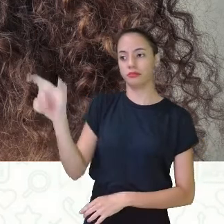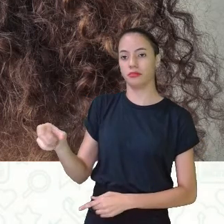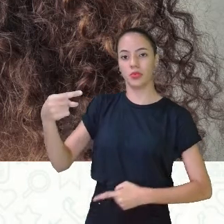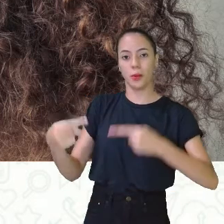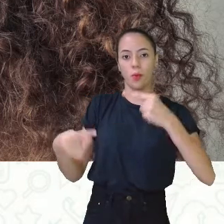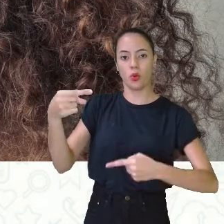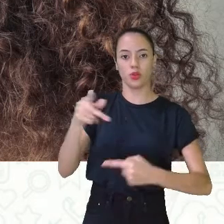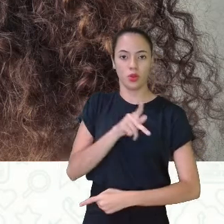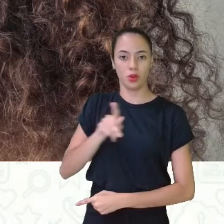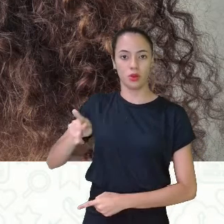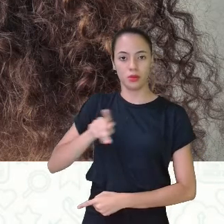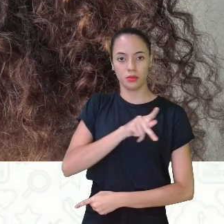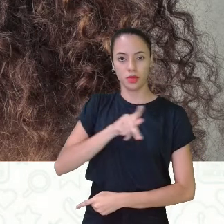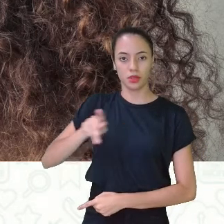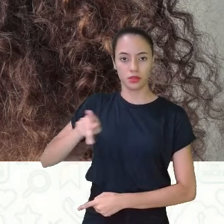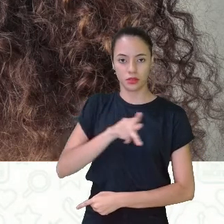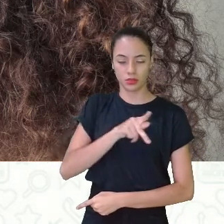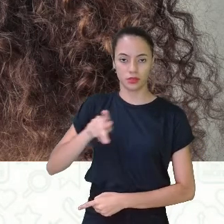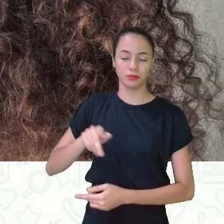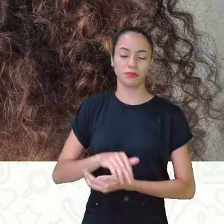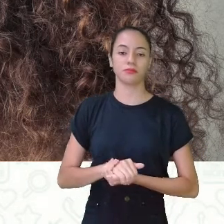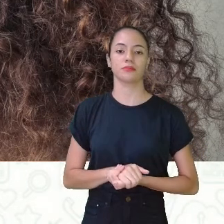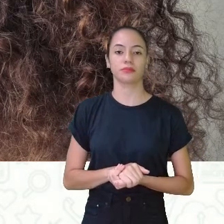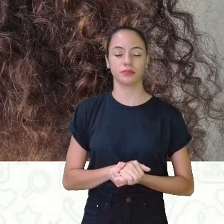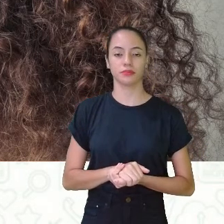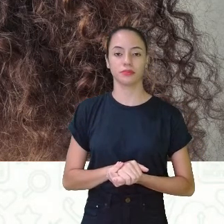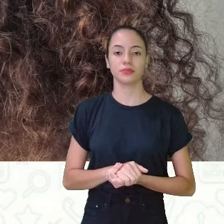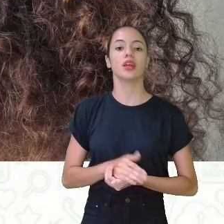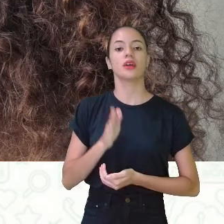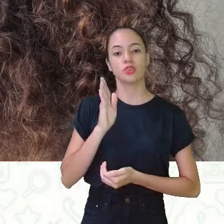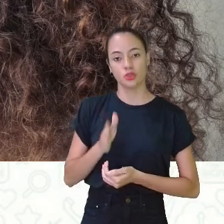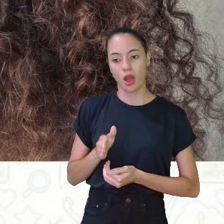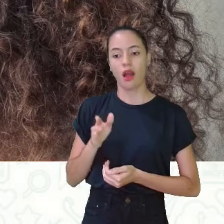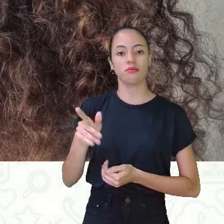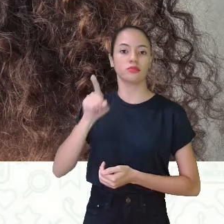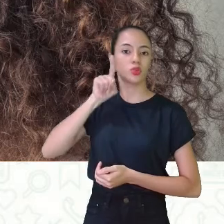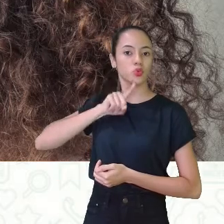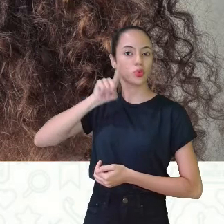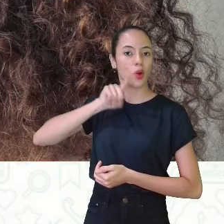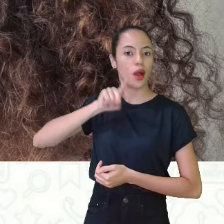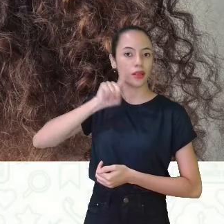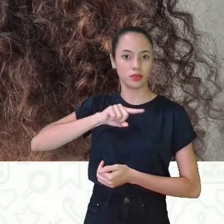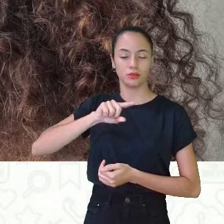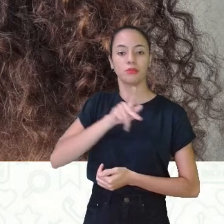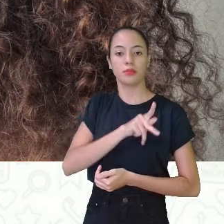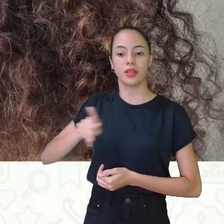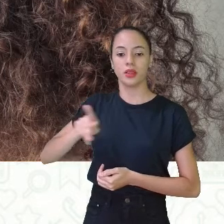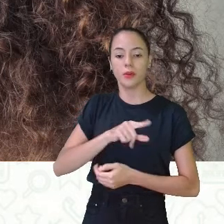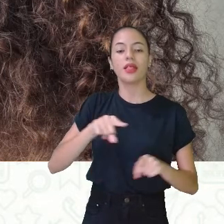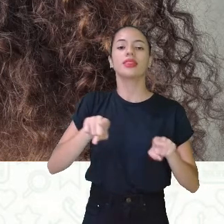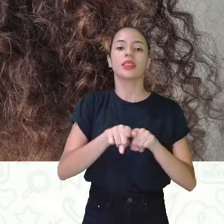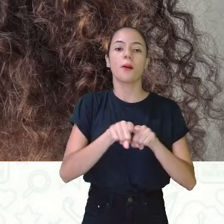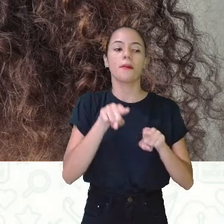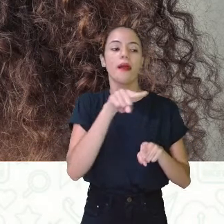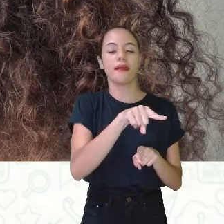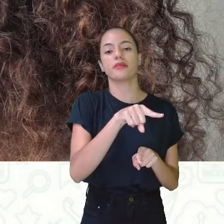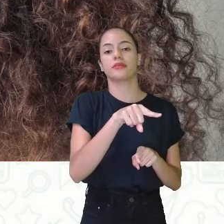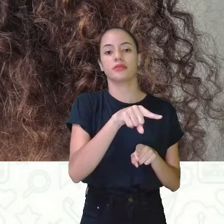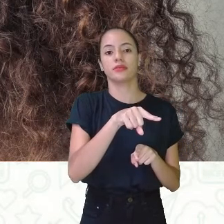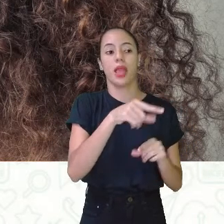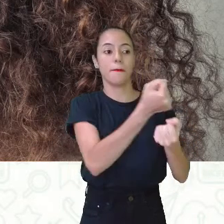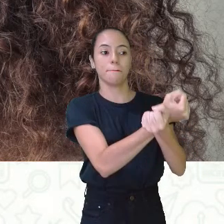aí, um presidente que já foi um presidente, né? Que já foi aí dos Estados Unidos e trouxe a emancipação